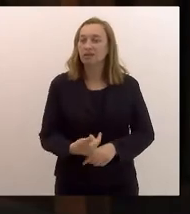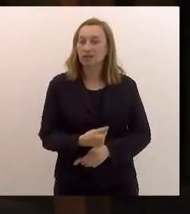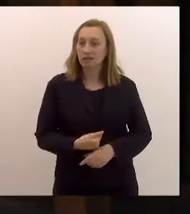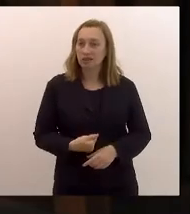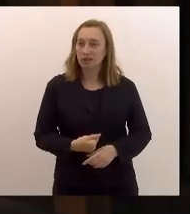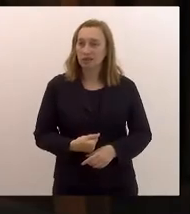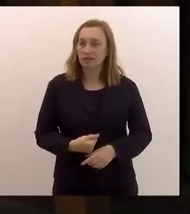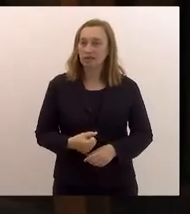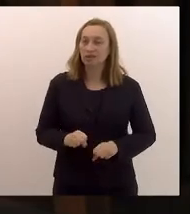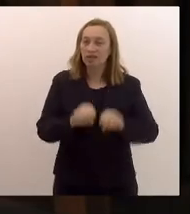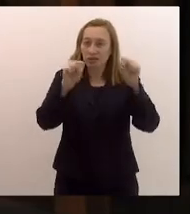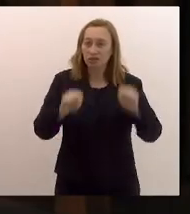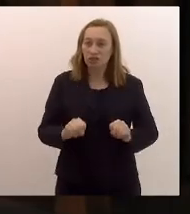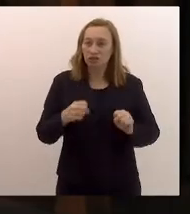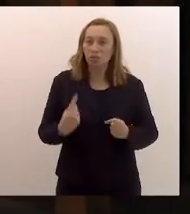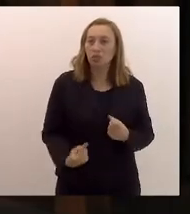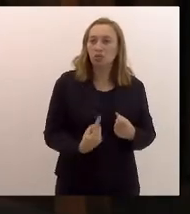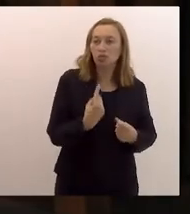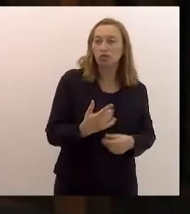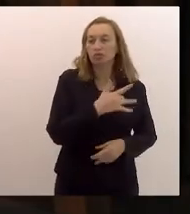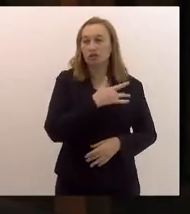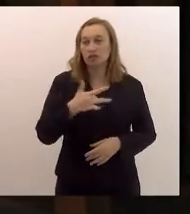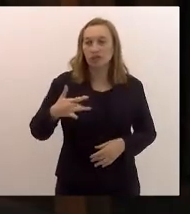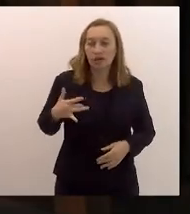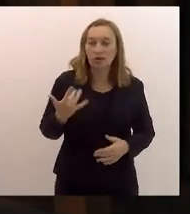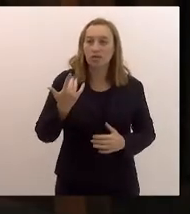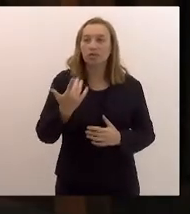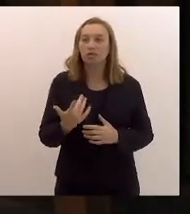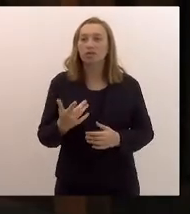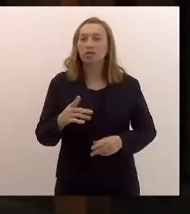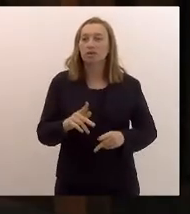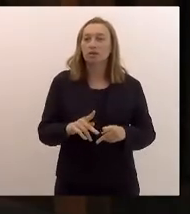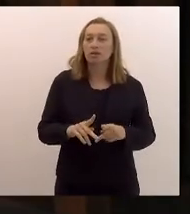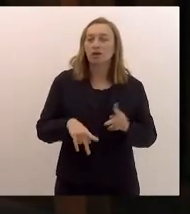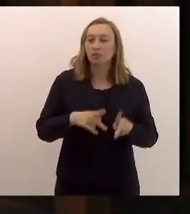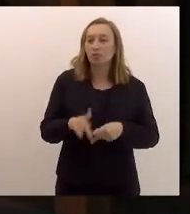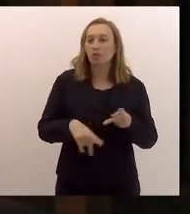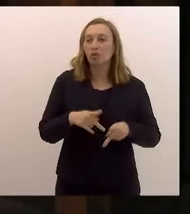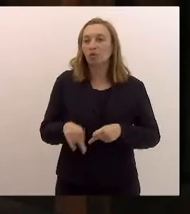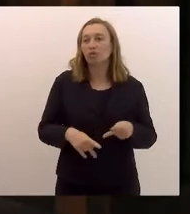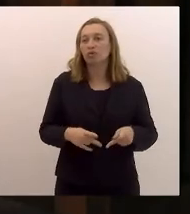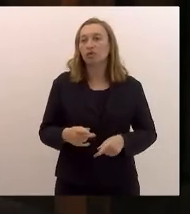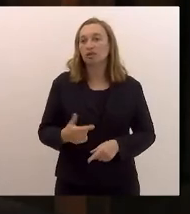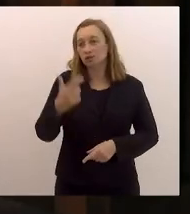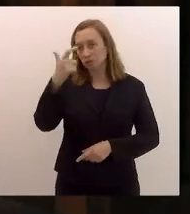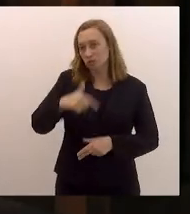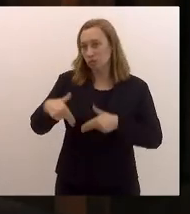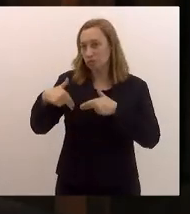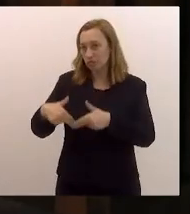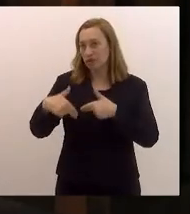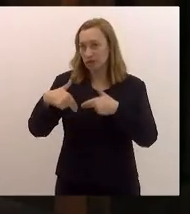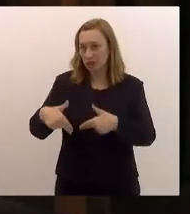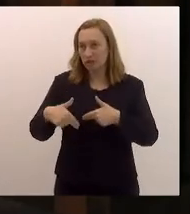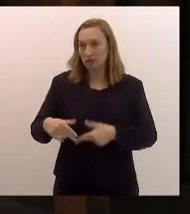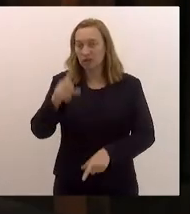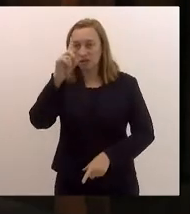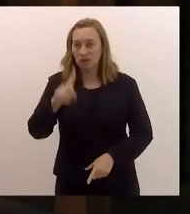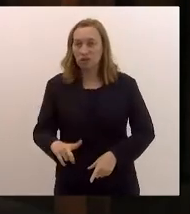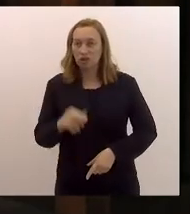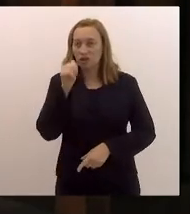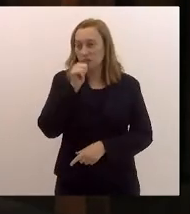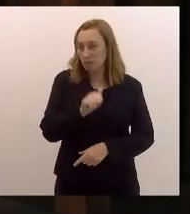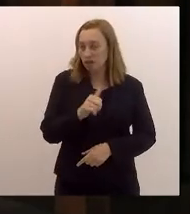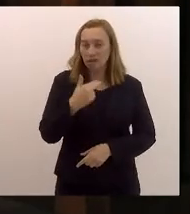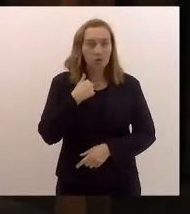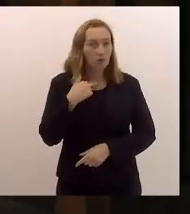a o Sistema Único de Saúde ao povo Fluminense e eu sou uma militante pelos direitos das mulheres